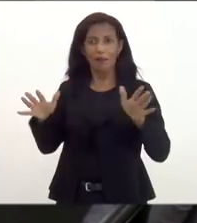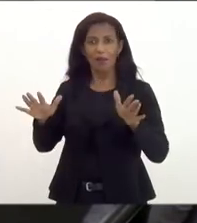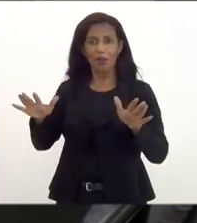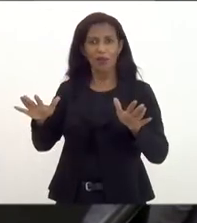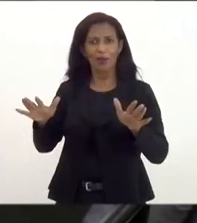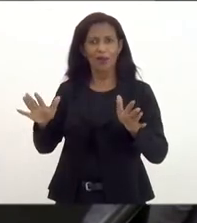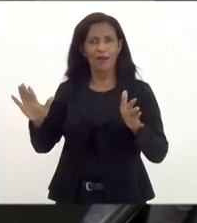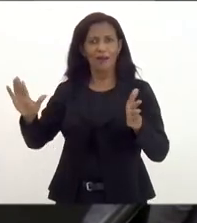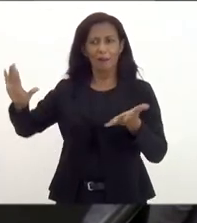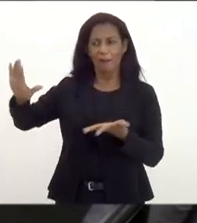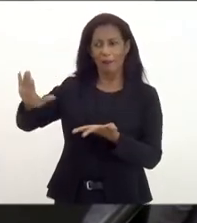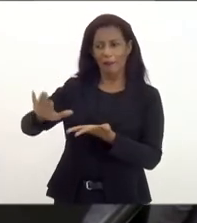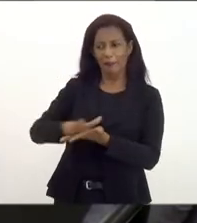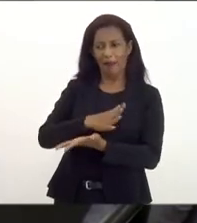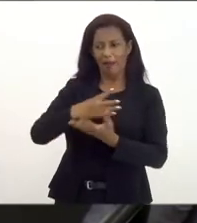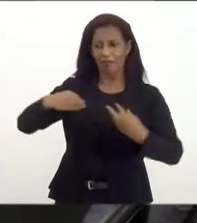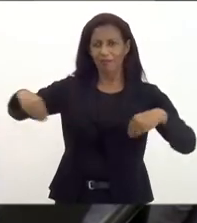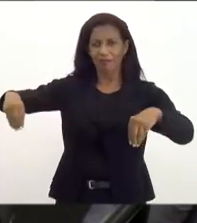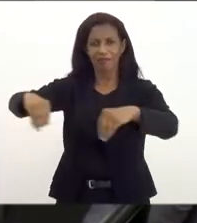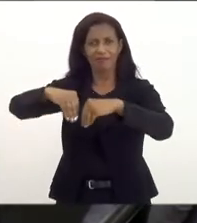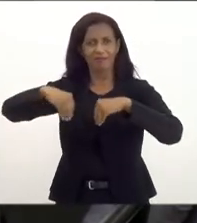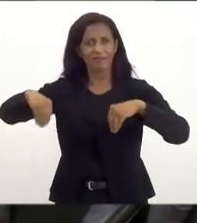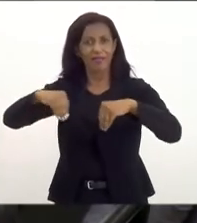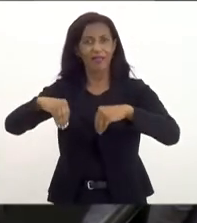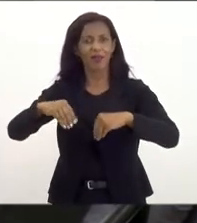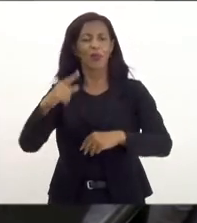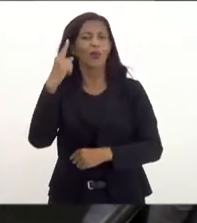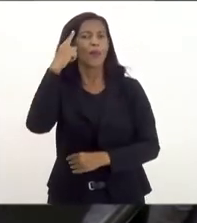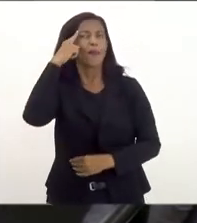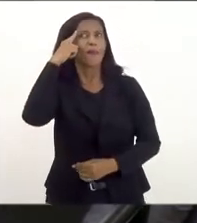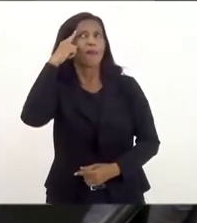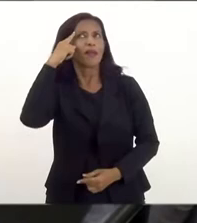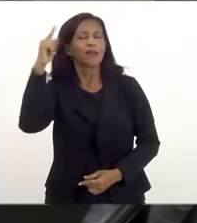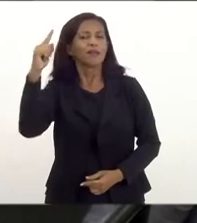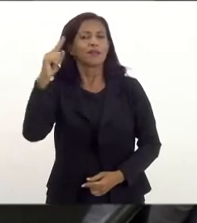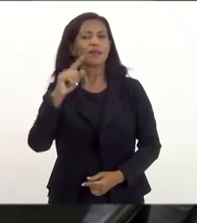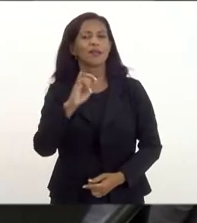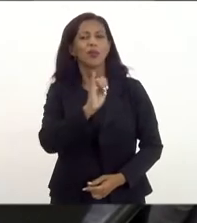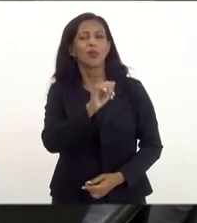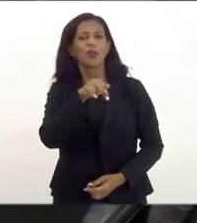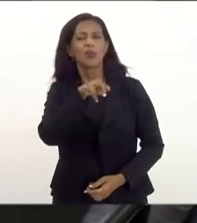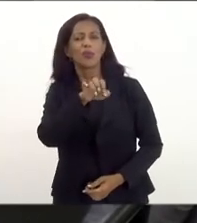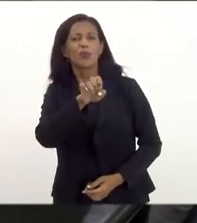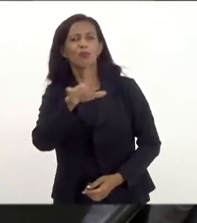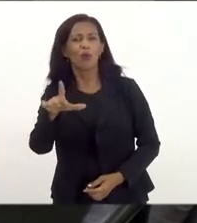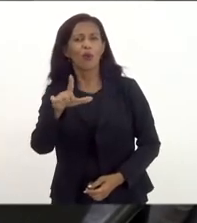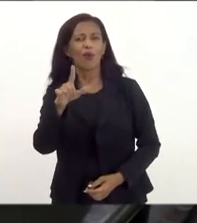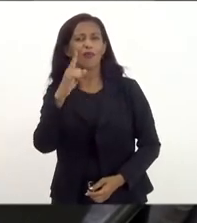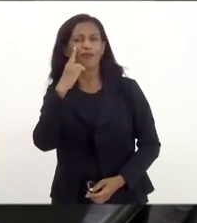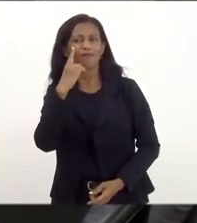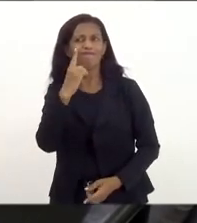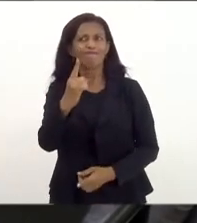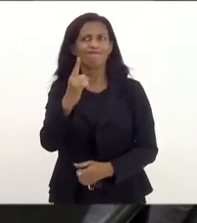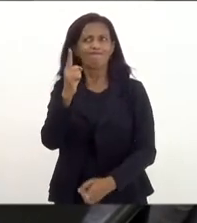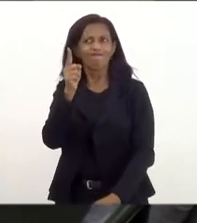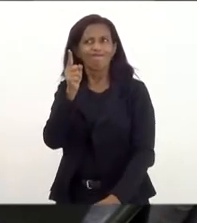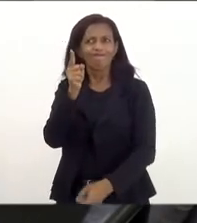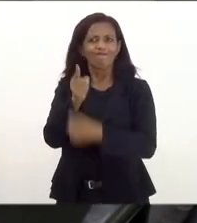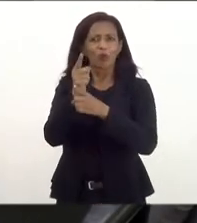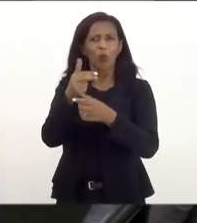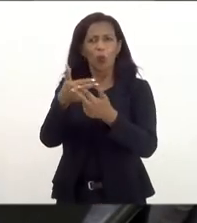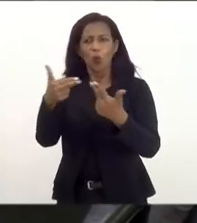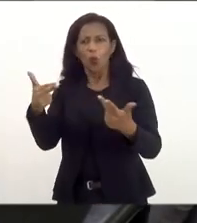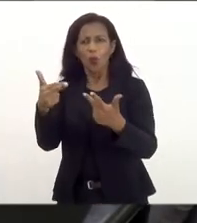então quando a gente pensa no imóvel como tá Oi para todos os senhores a gente se depara com coisas assim